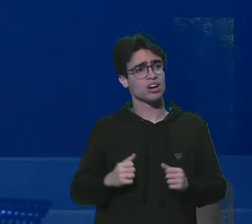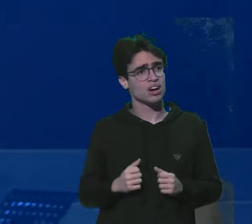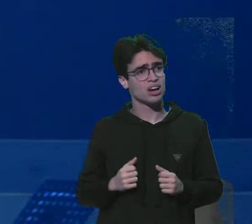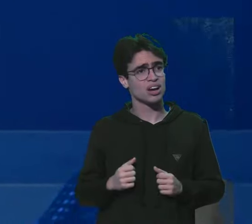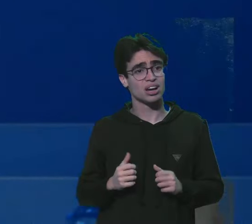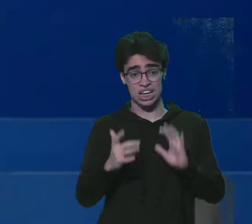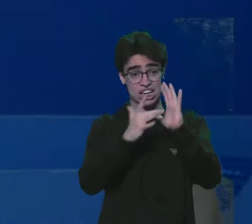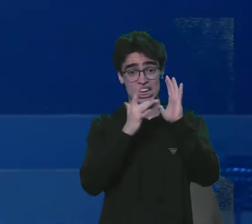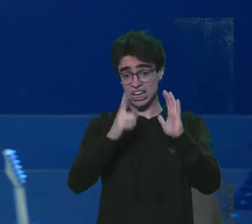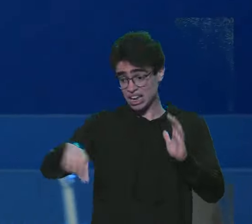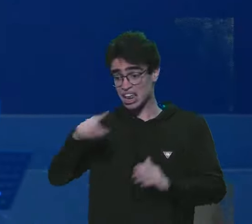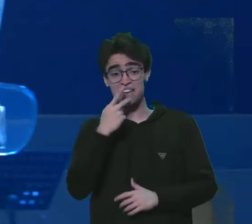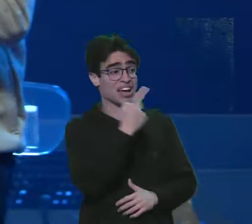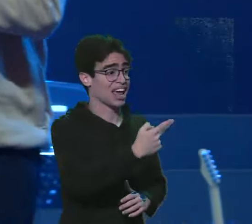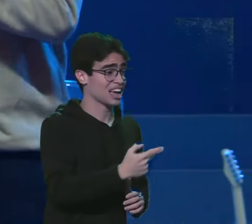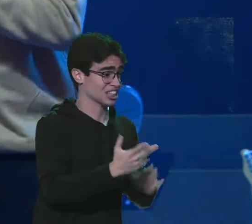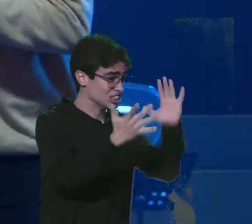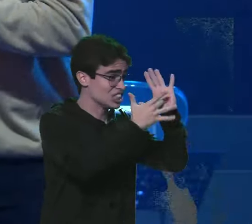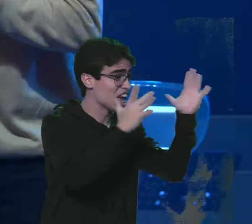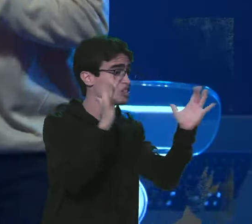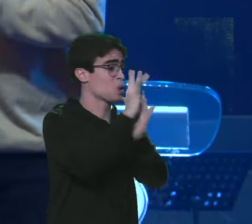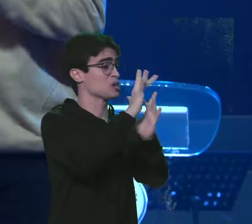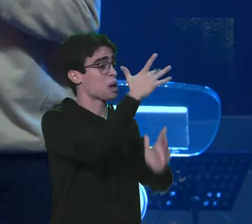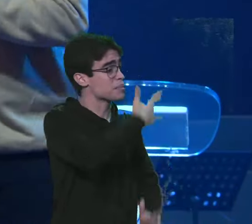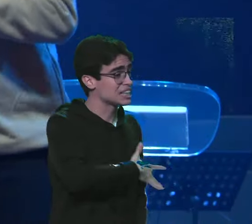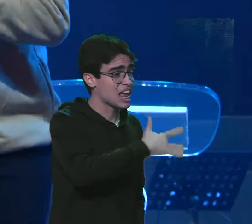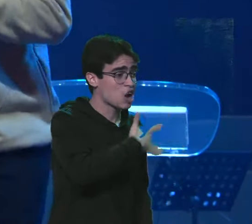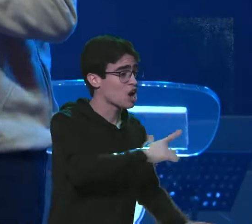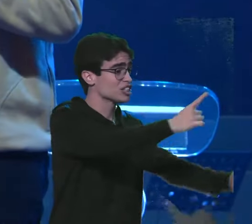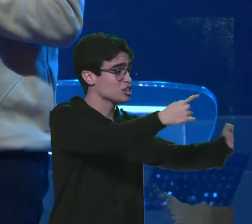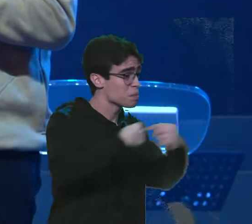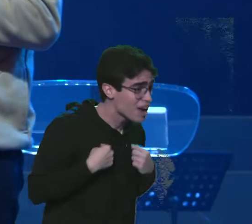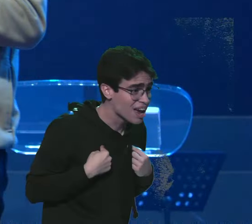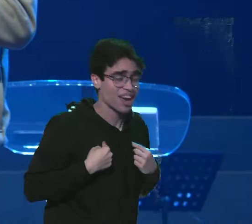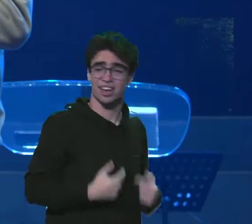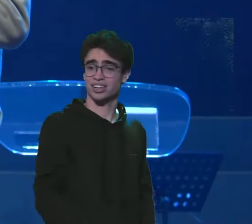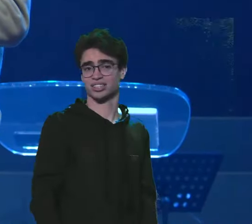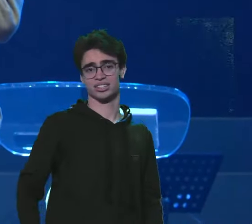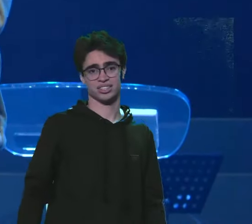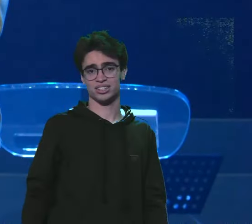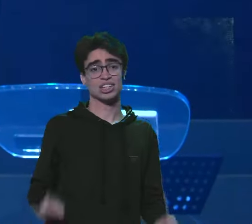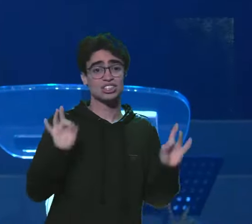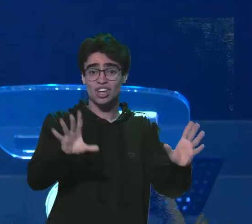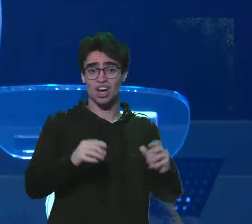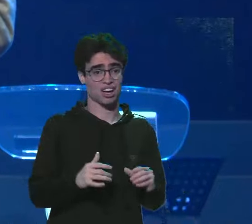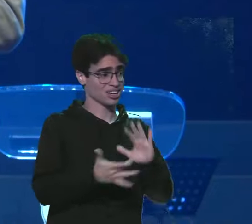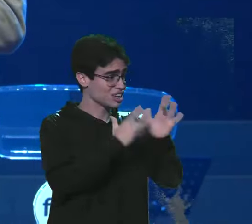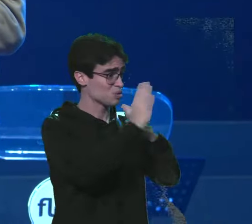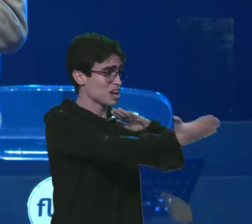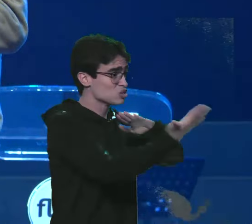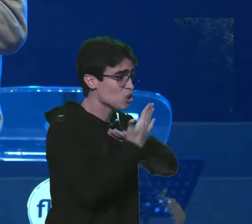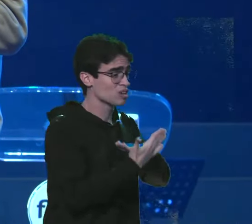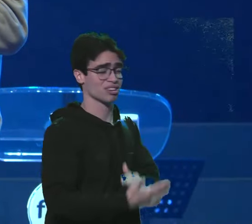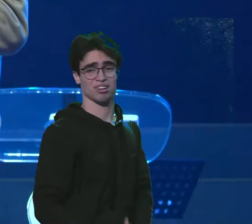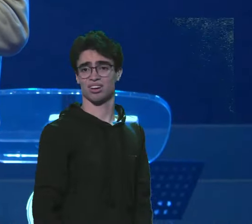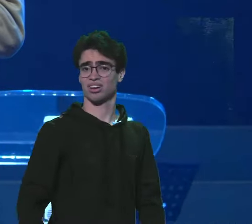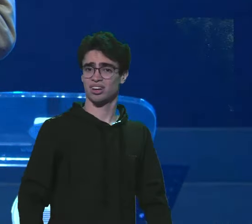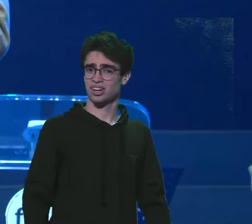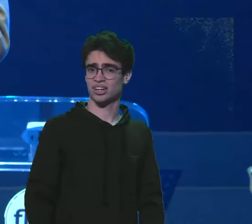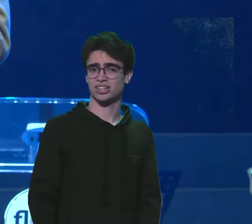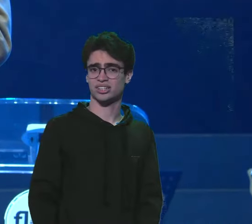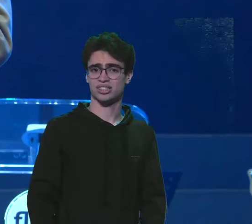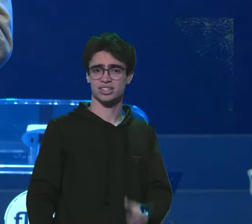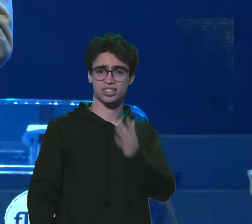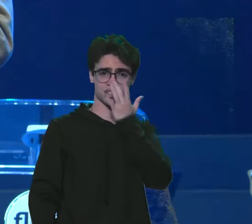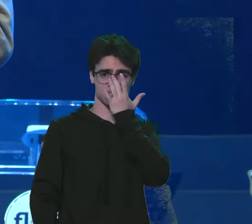Eles só conseguiam falar: Jesus, tem misericórdia de mim e me ajuda.